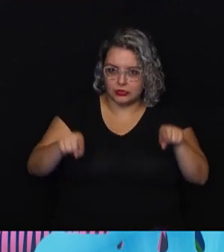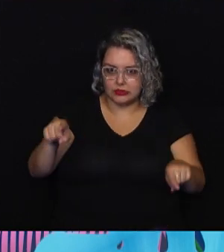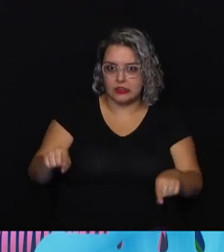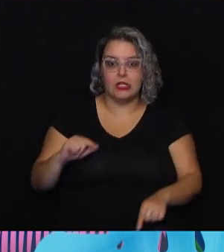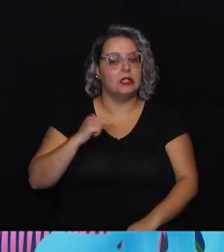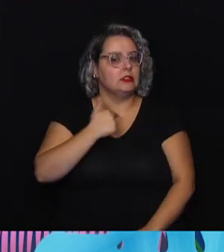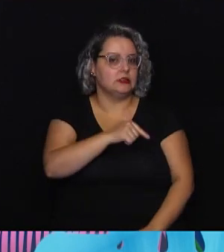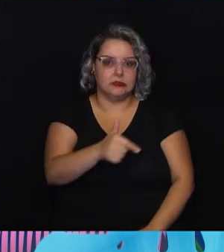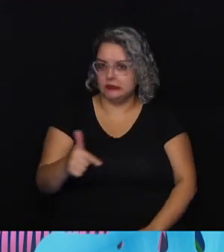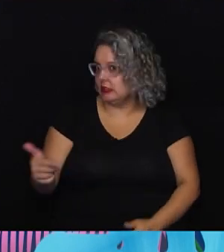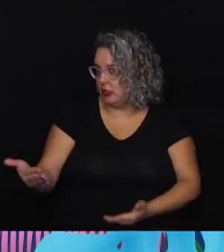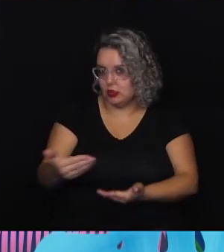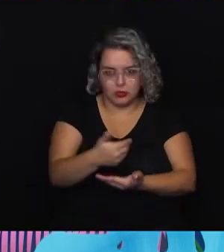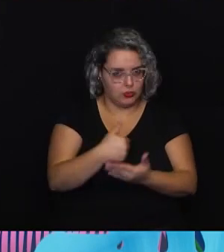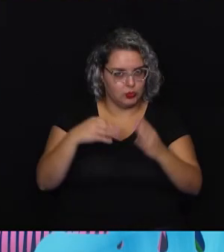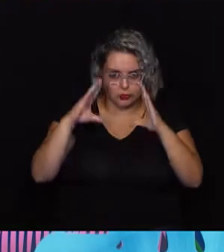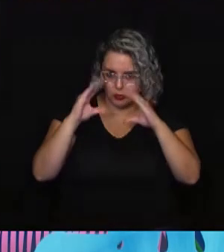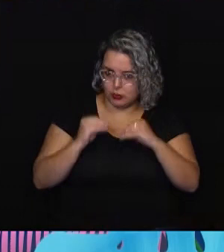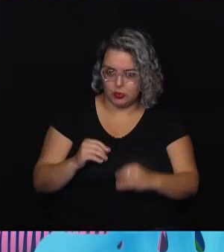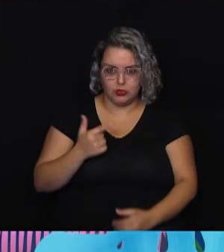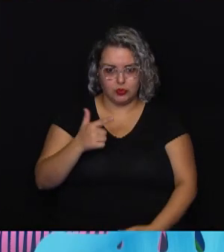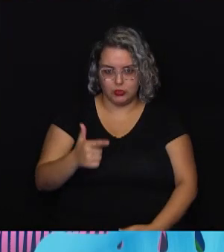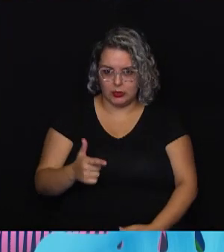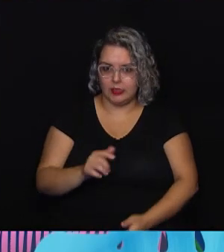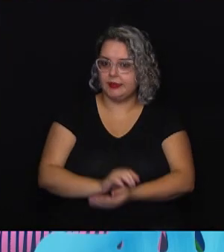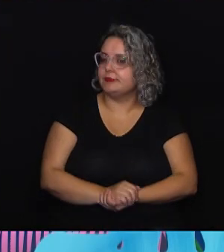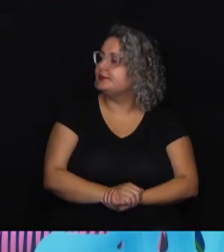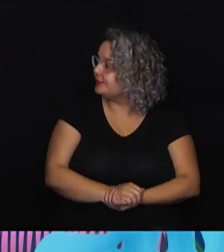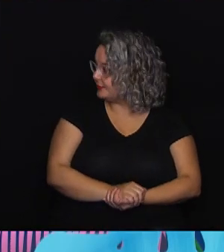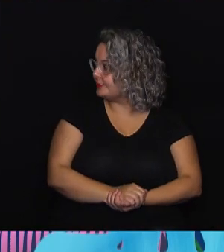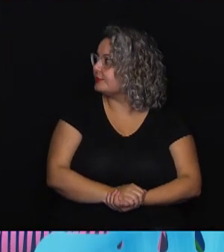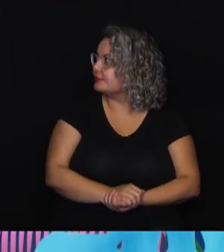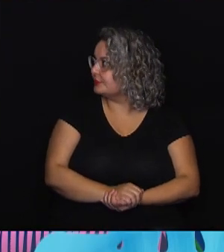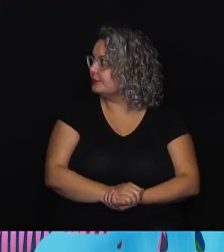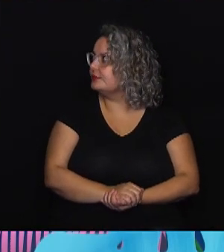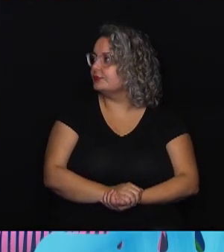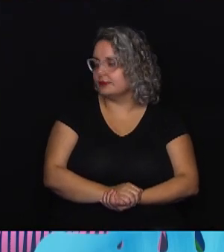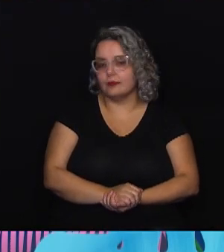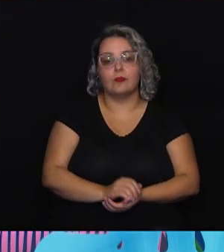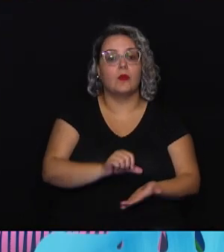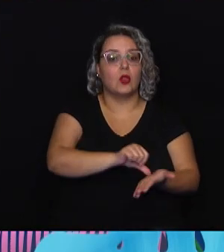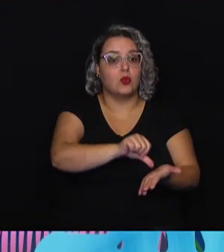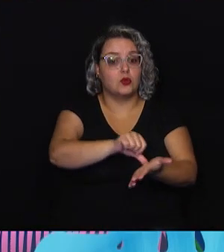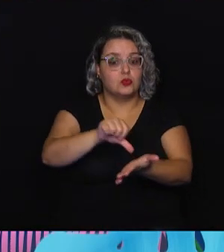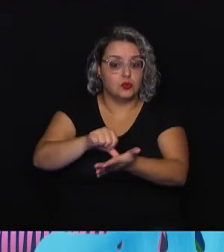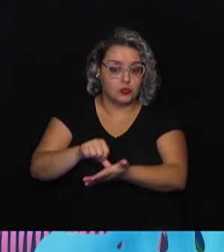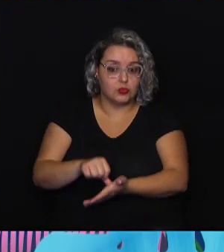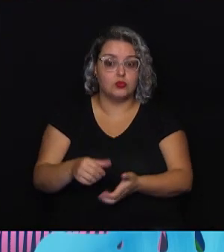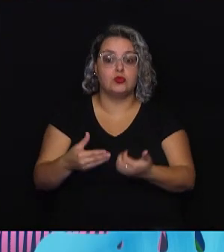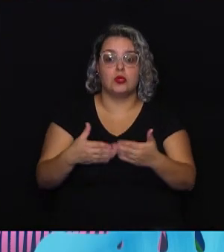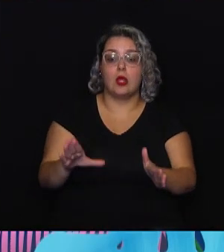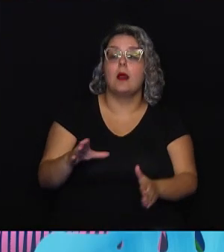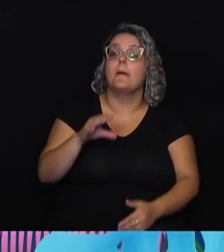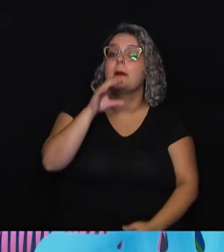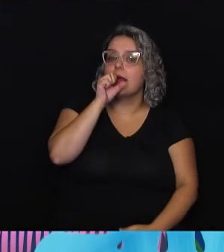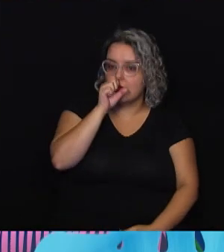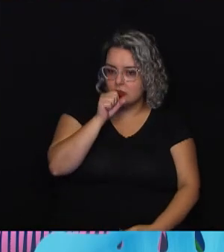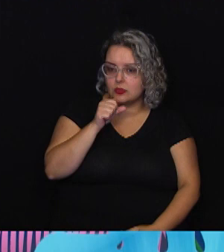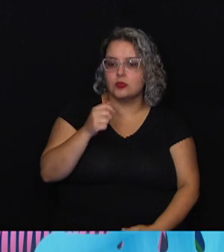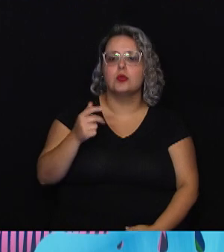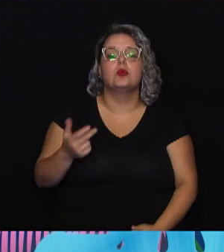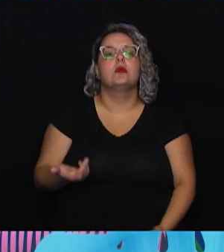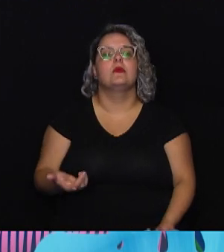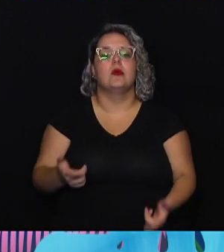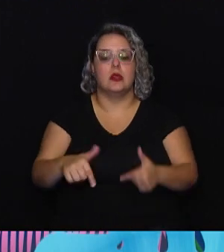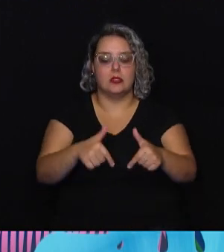haverá coleta noturna. No Sistema Público de Saúde, os centros de saúde que funcionam aos sábados vão trabalhar com